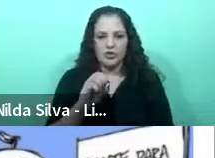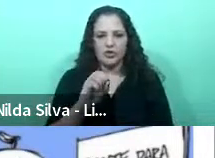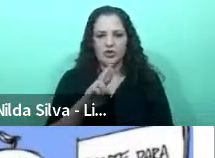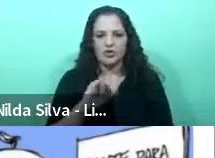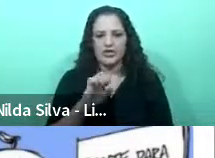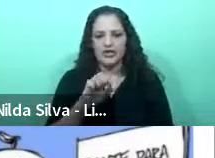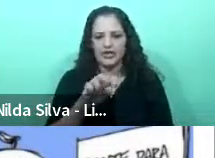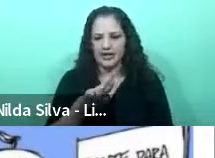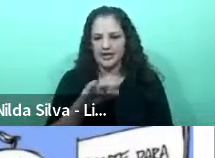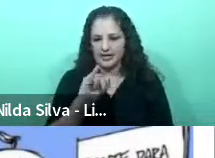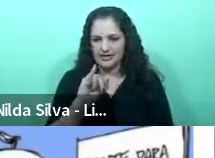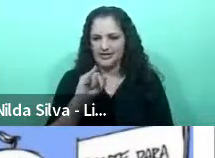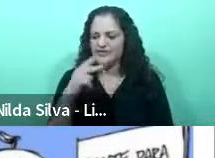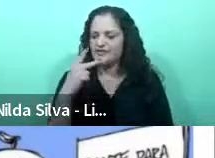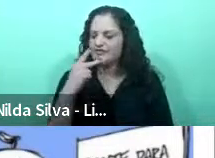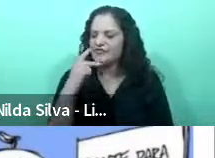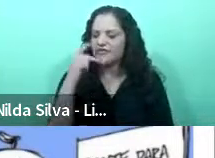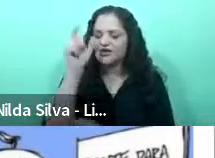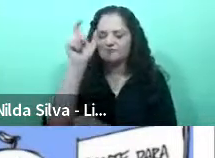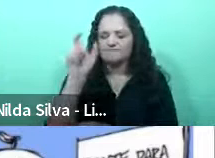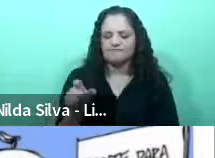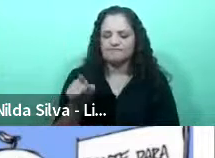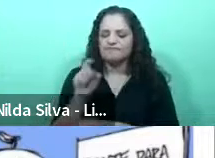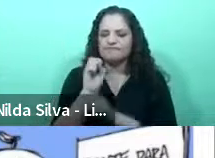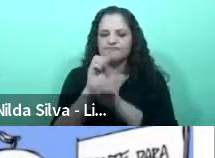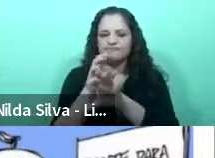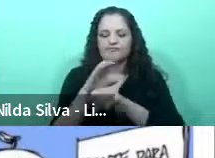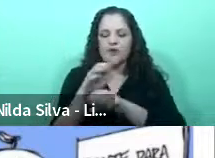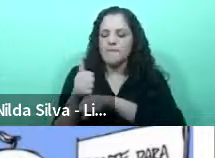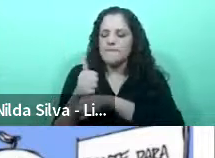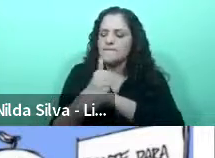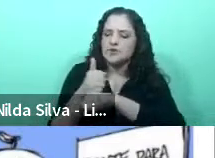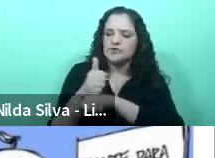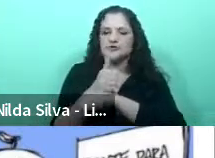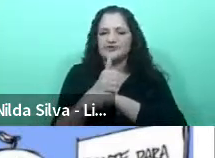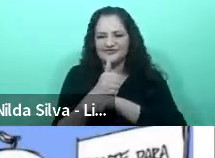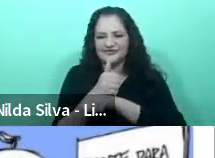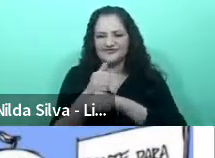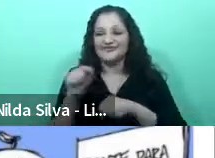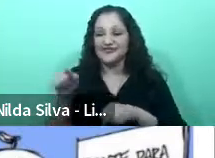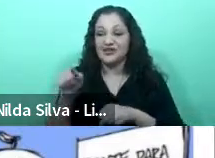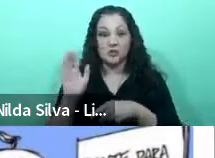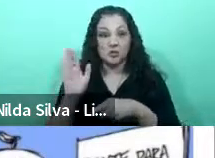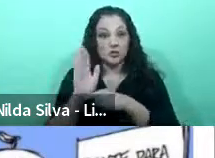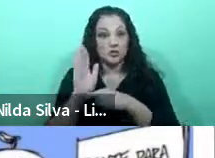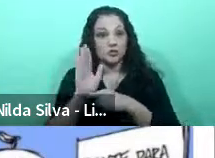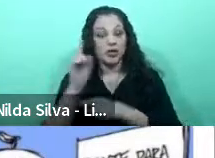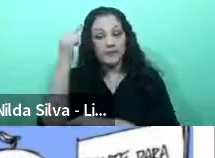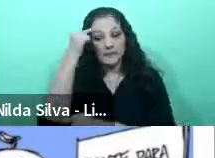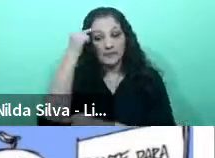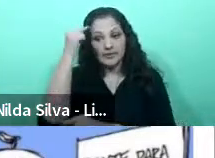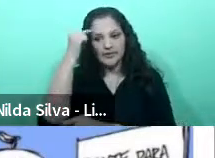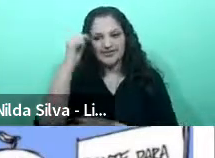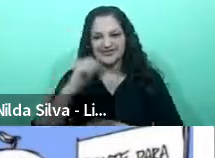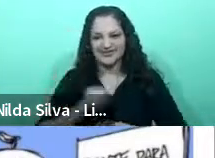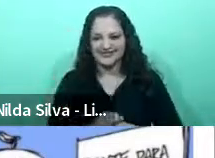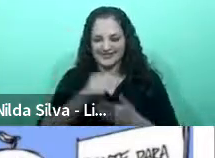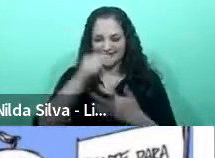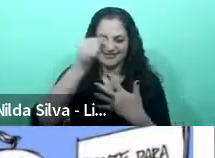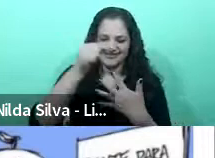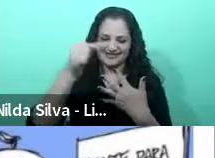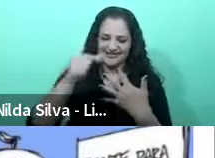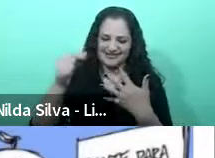um educador que é profissional, né? Que é algo que tem me ajudado a pensar alguns pontos